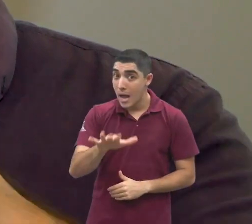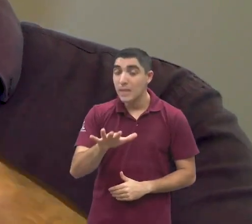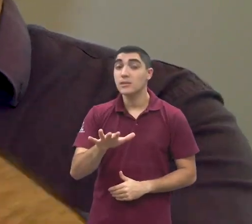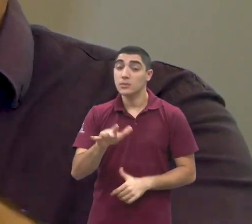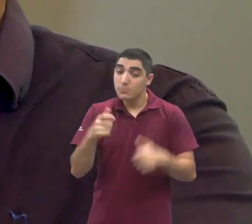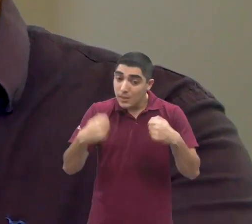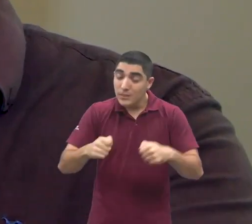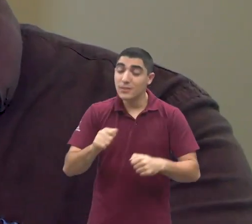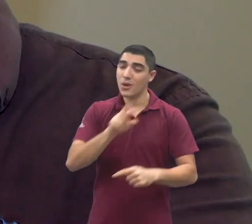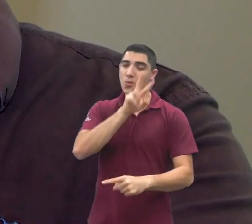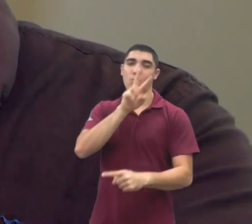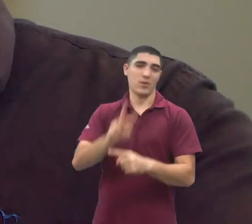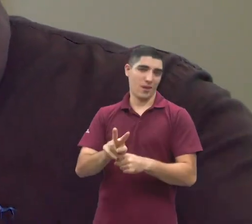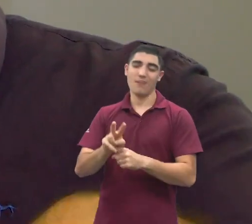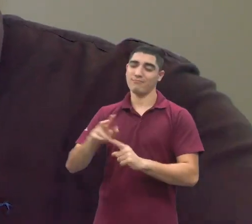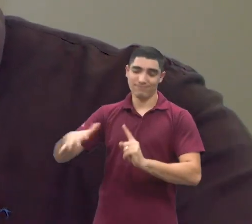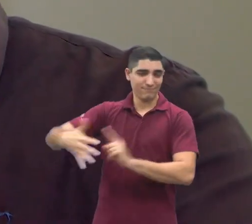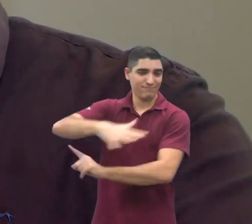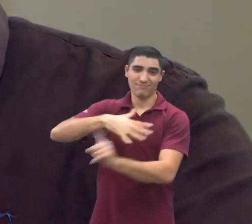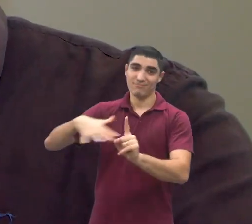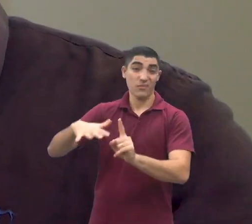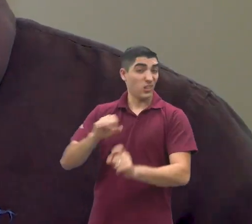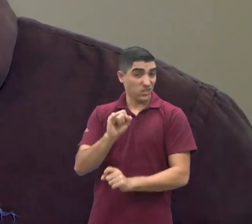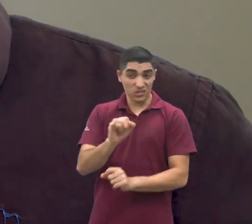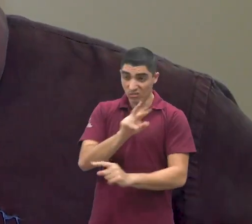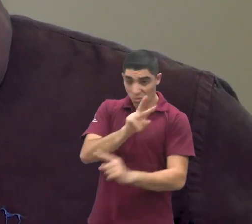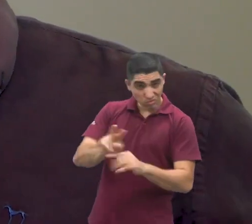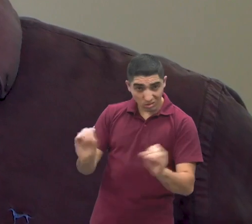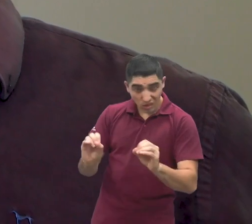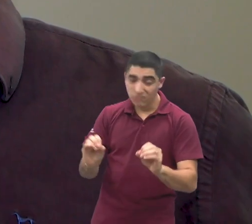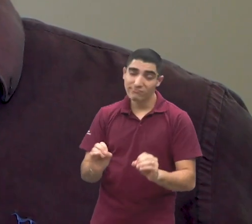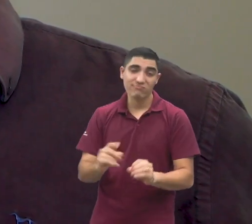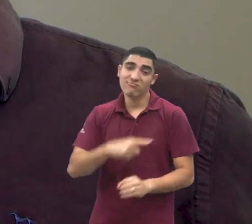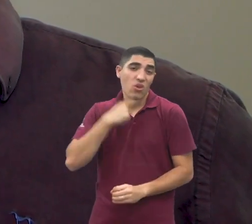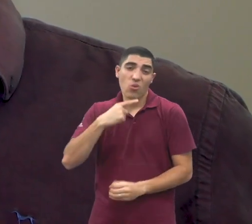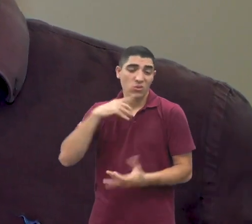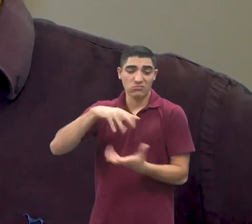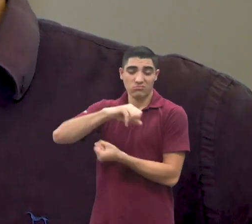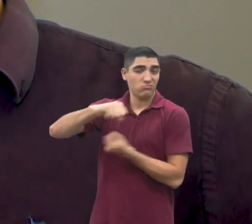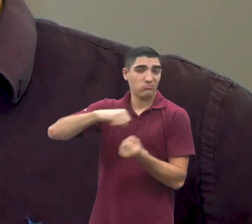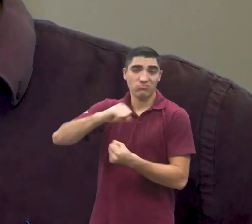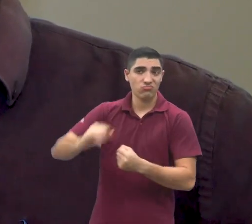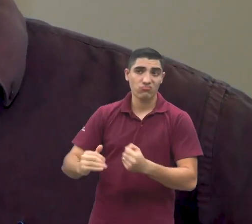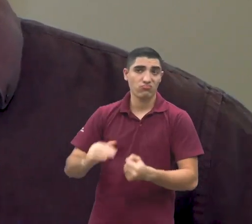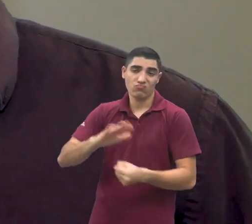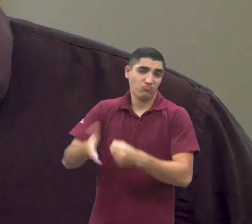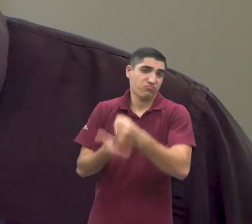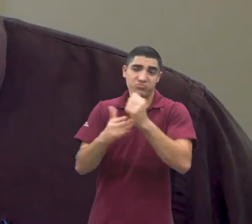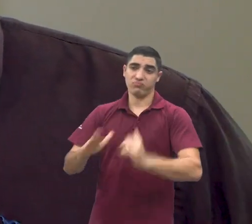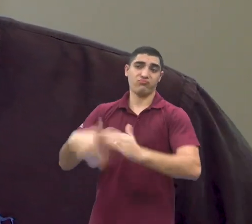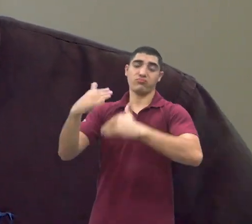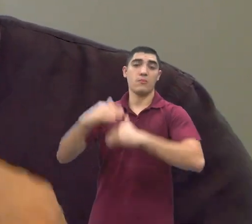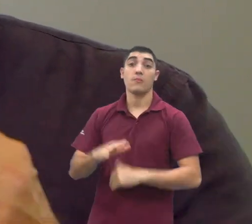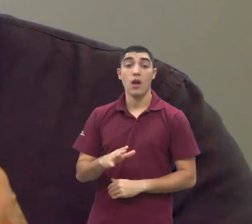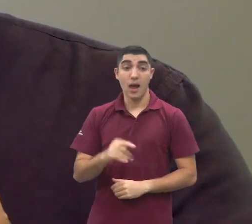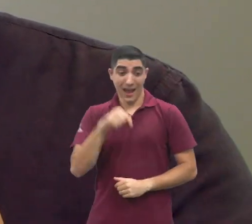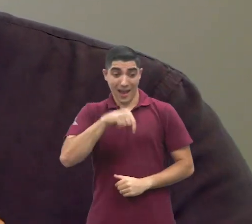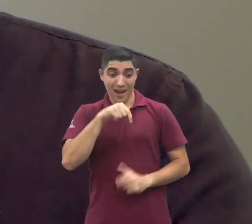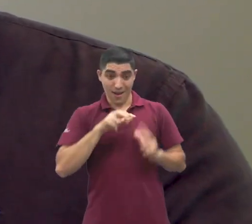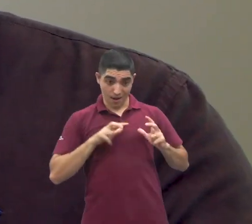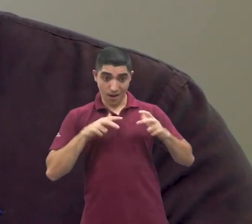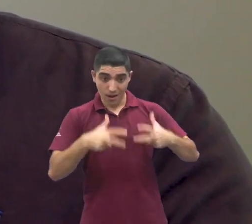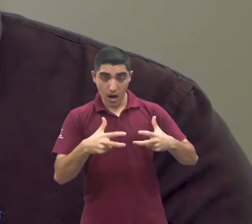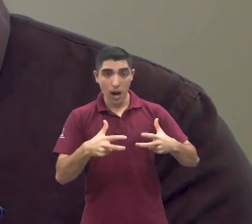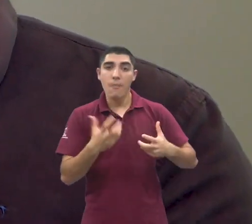também a preservação do meio ambiente. Sem esse tripé não existe sustentabilidade. O que faz a Câmara Municipal? Um trabalho